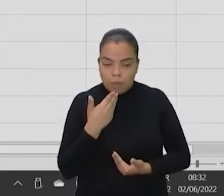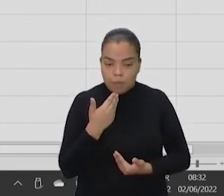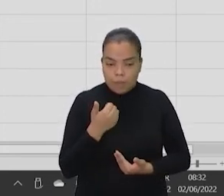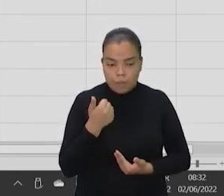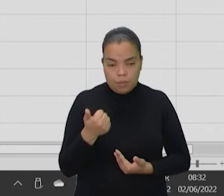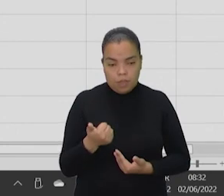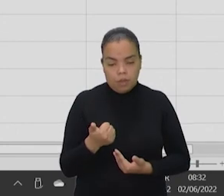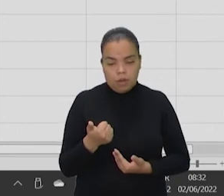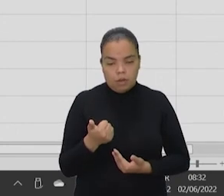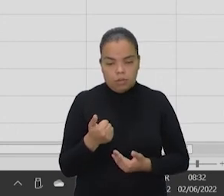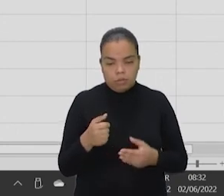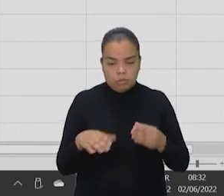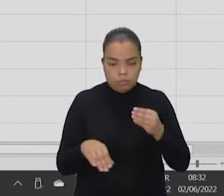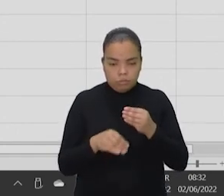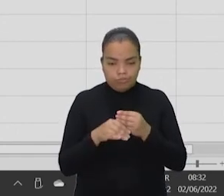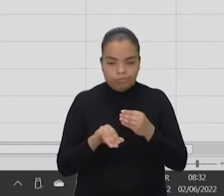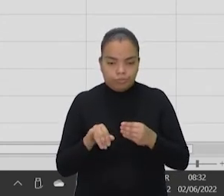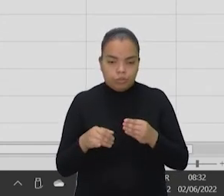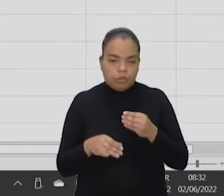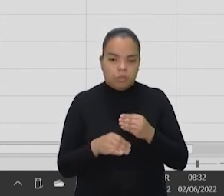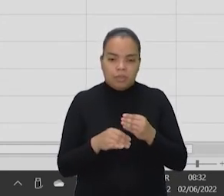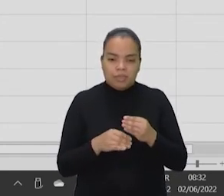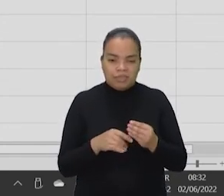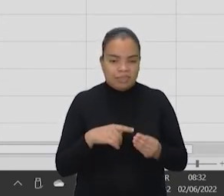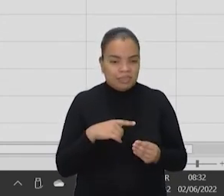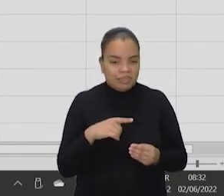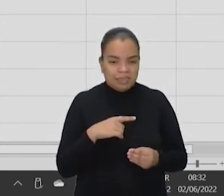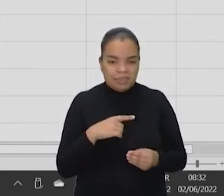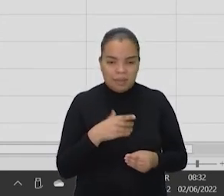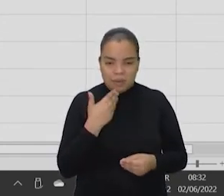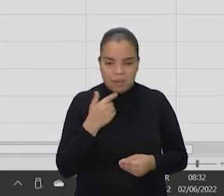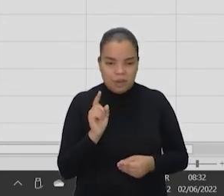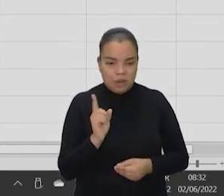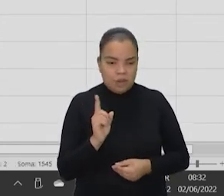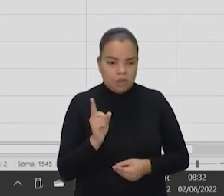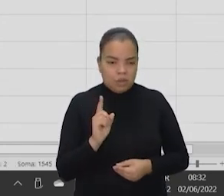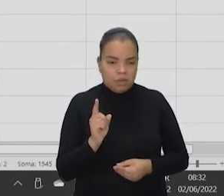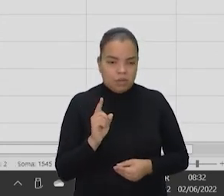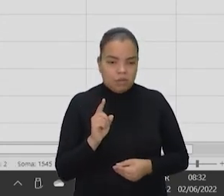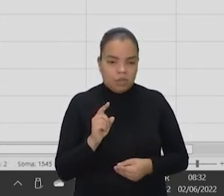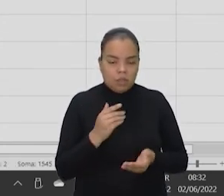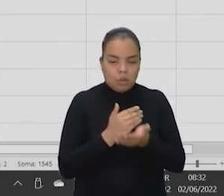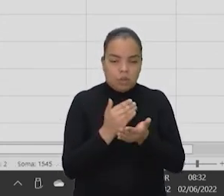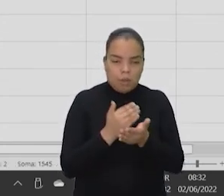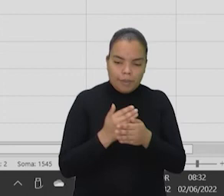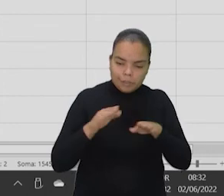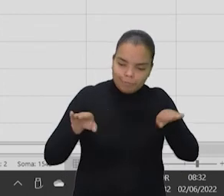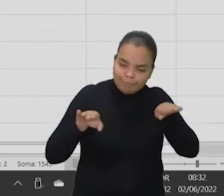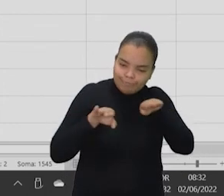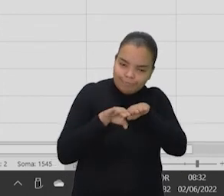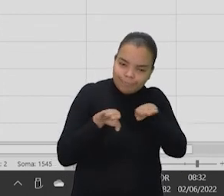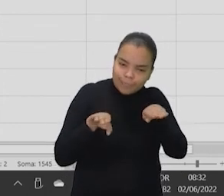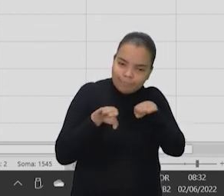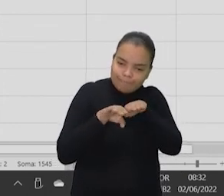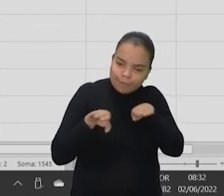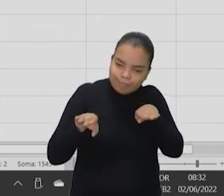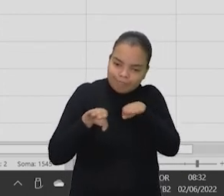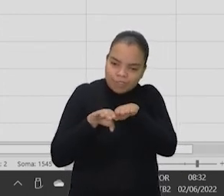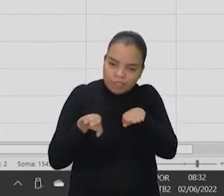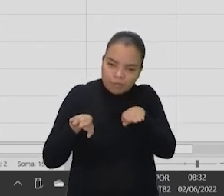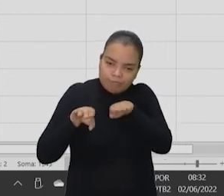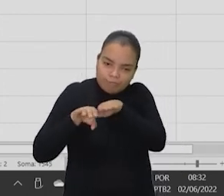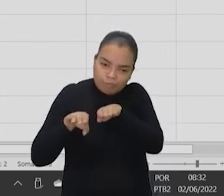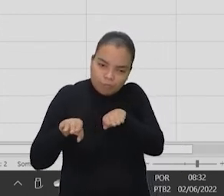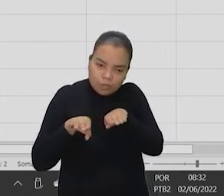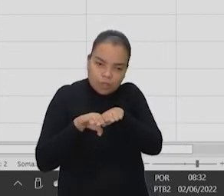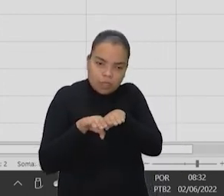né? Mas não é sempre melhor. Veja que lá no início, ó, fica pau a pau, né? No primeiro mês, tanto faz você colocar